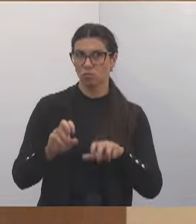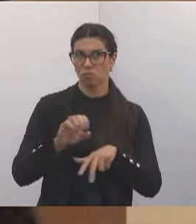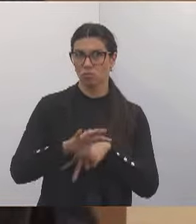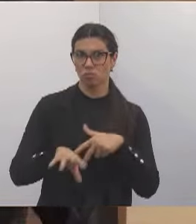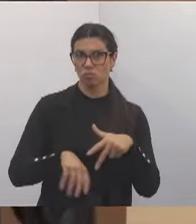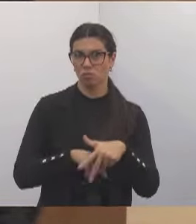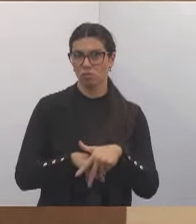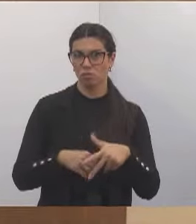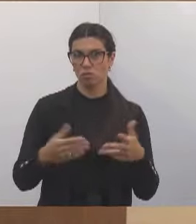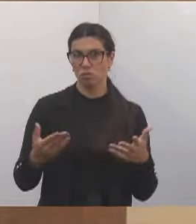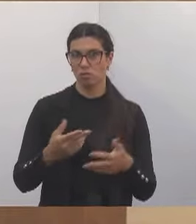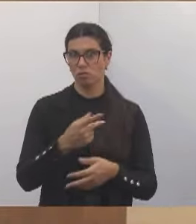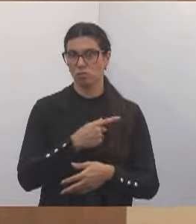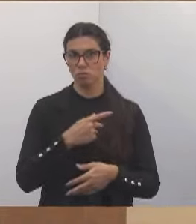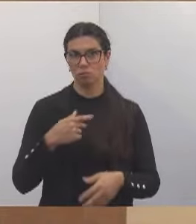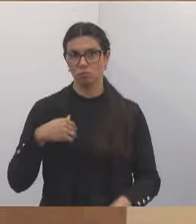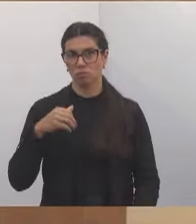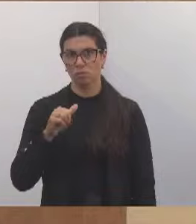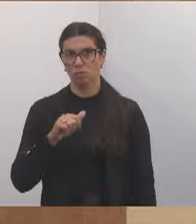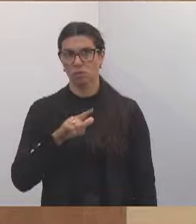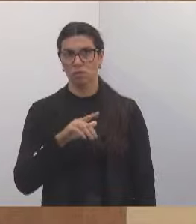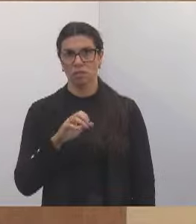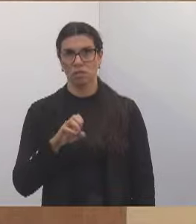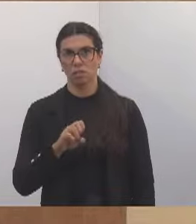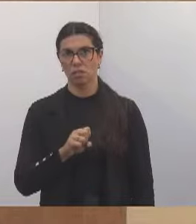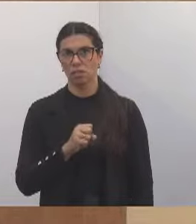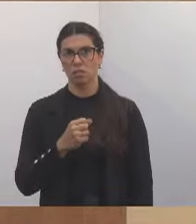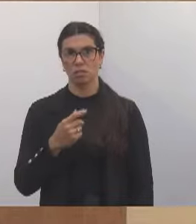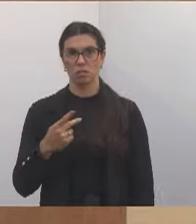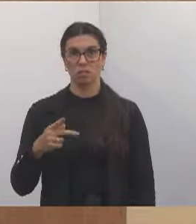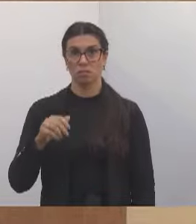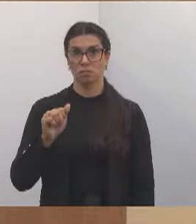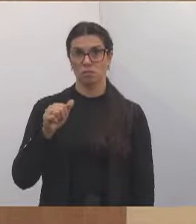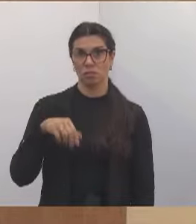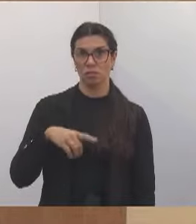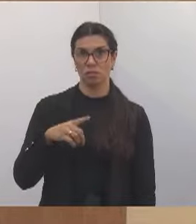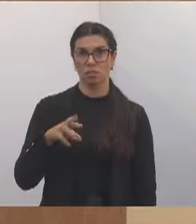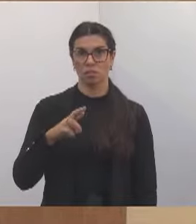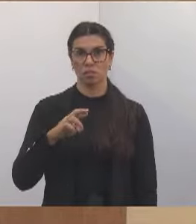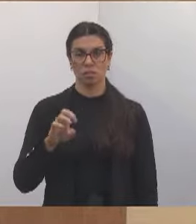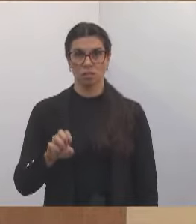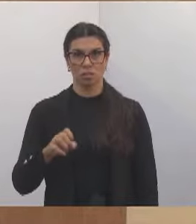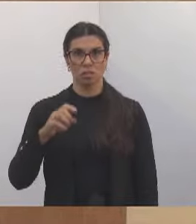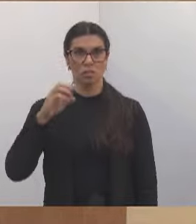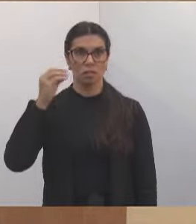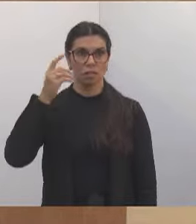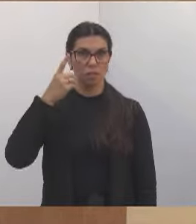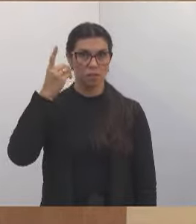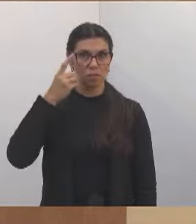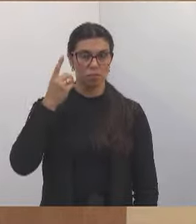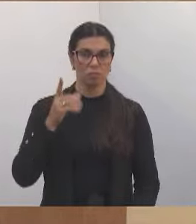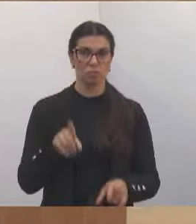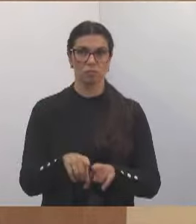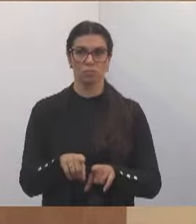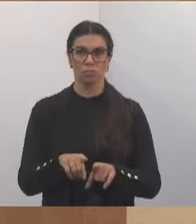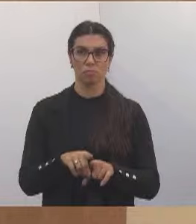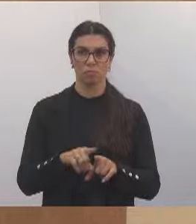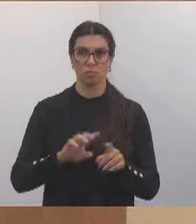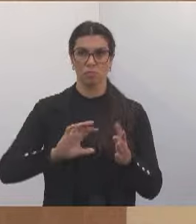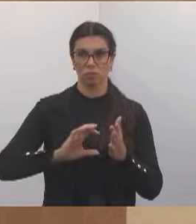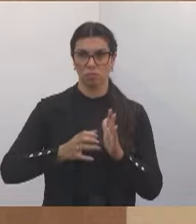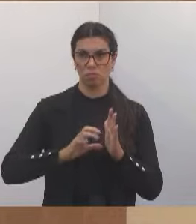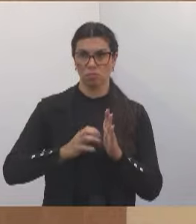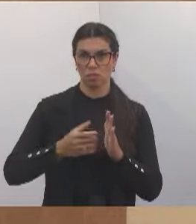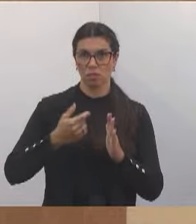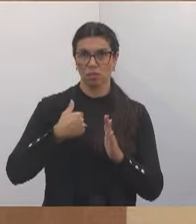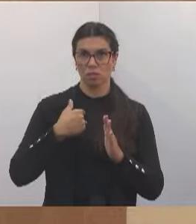da Lespe, hoje deputado federal, estadual, o André, eles são totalmente contra. E o partido a qual